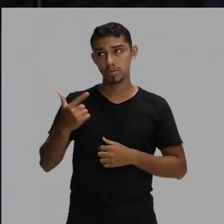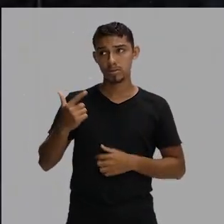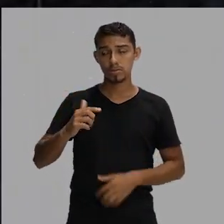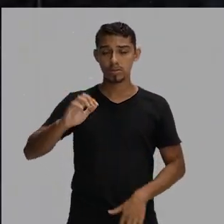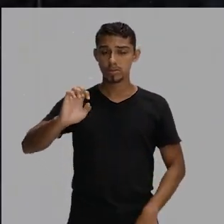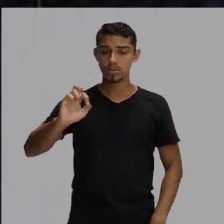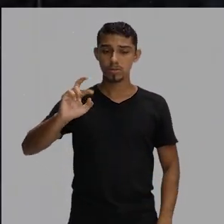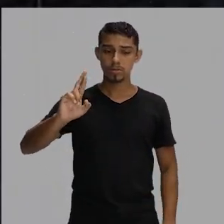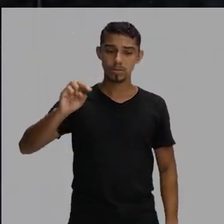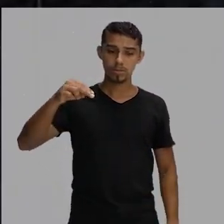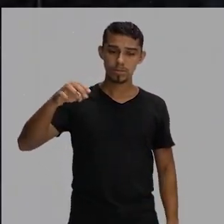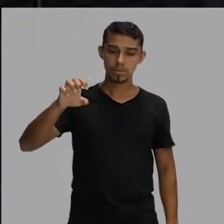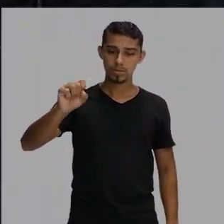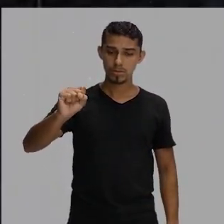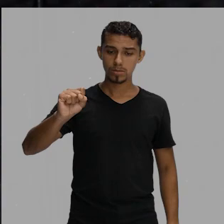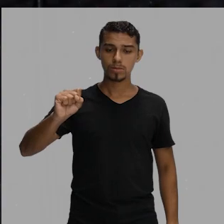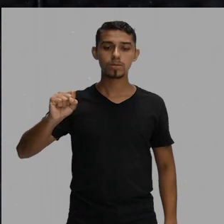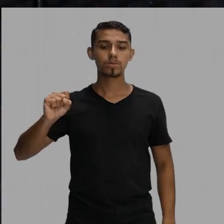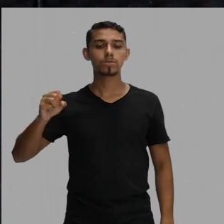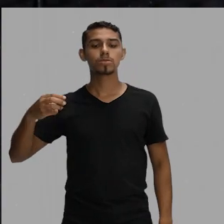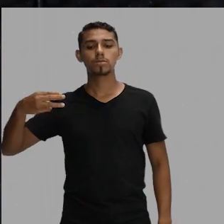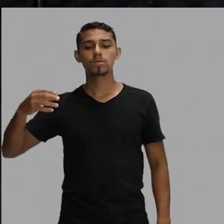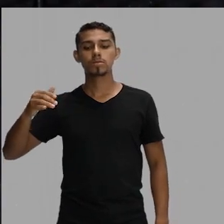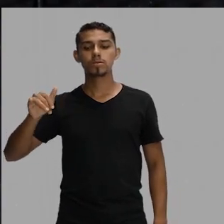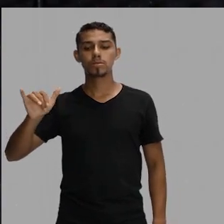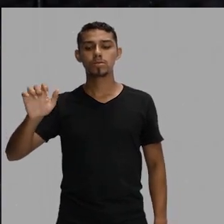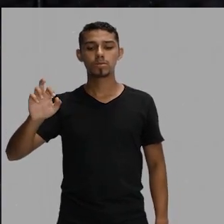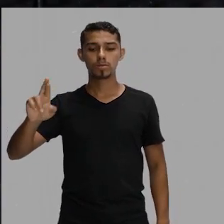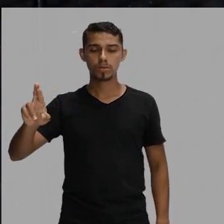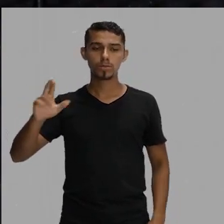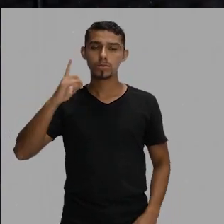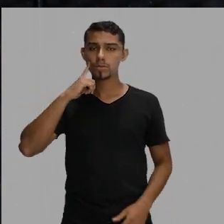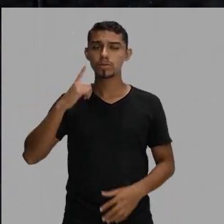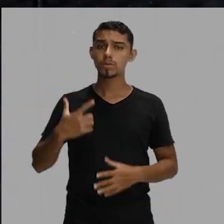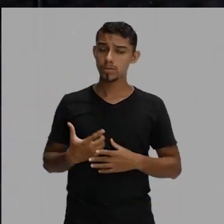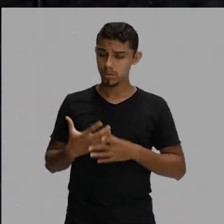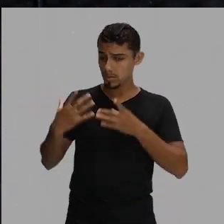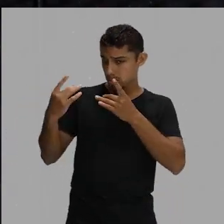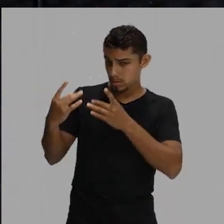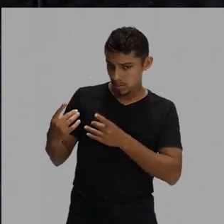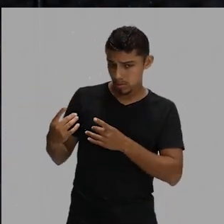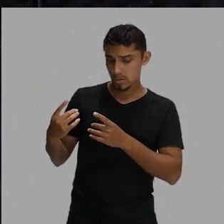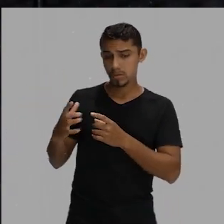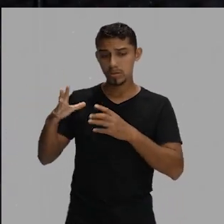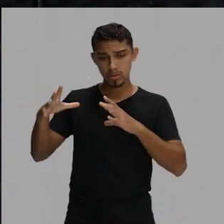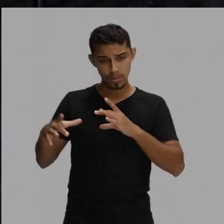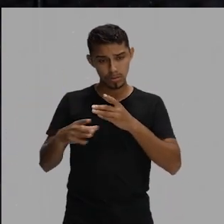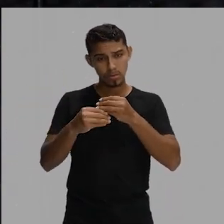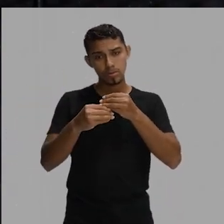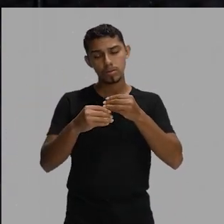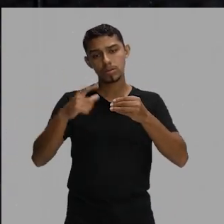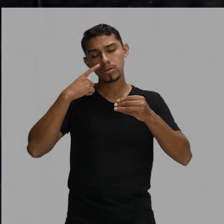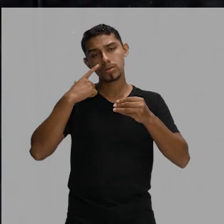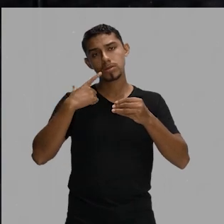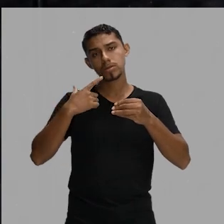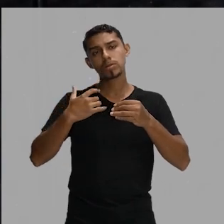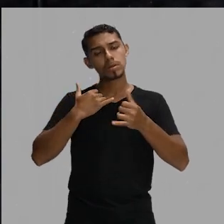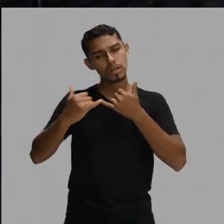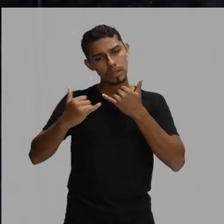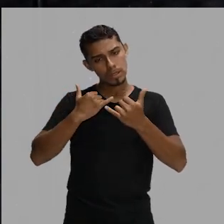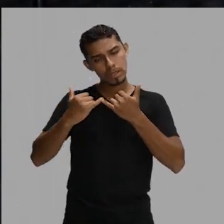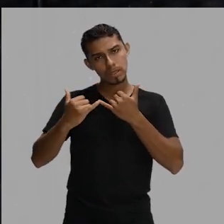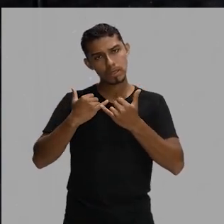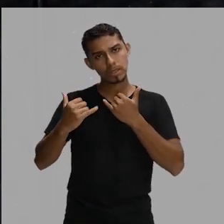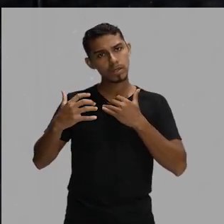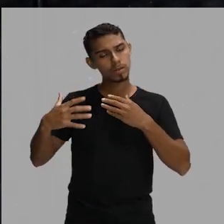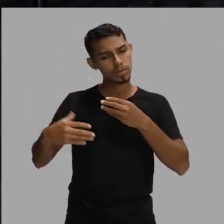Ernest Mayr, diz o seguinte, que espécie é um conjunto de indivíduos que são semelhantes